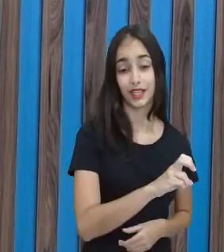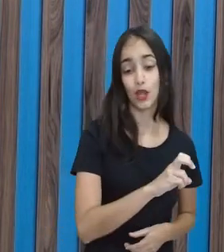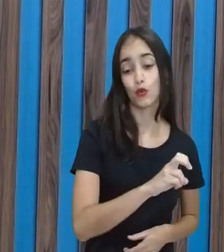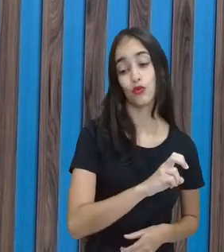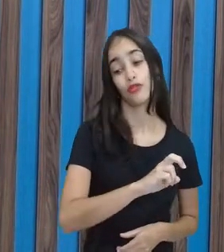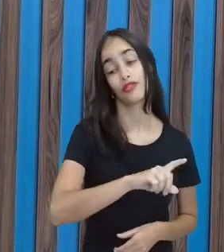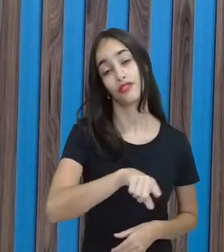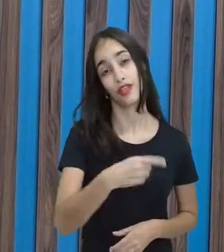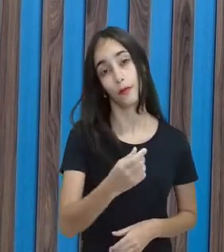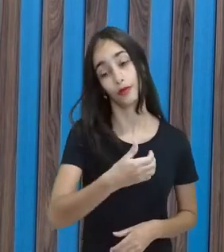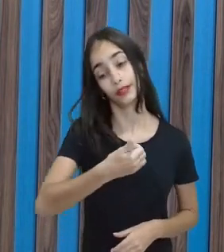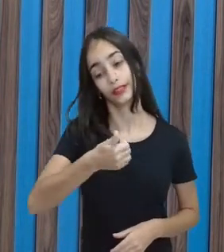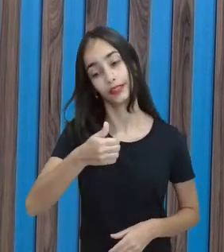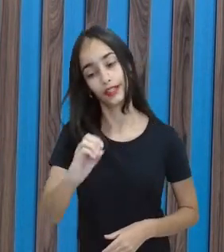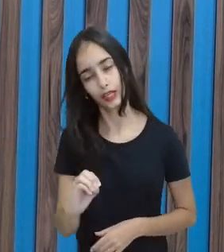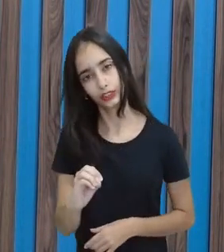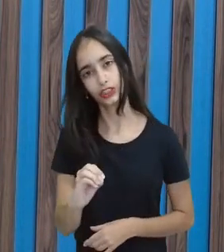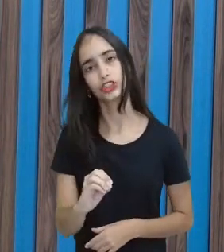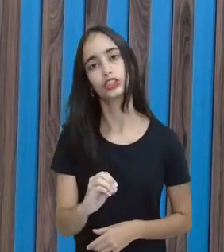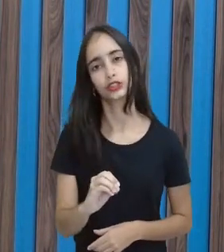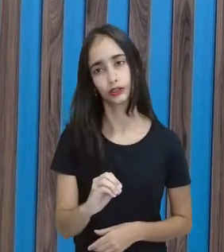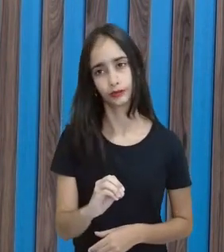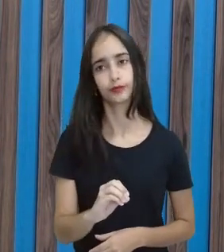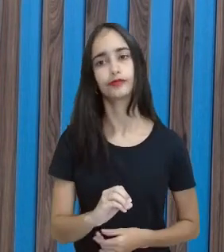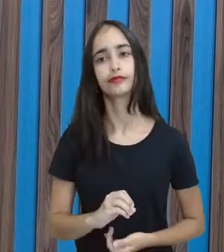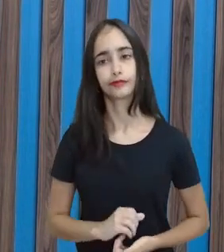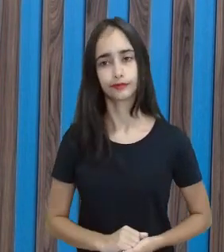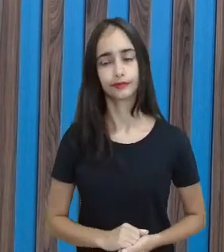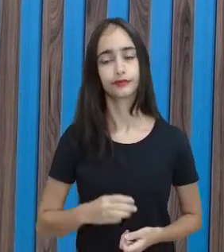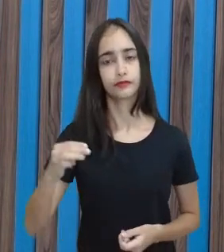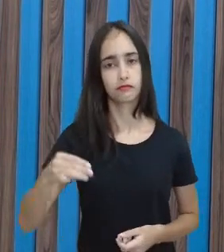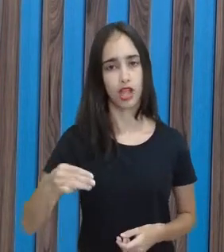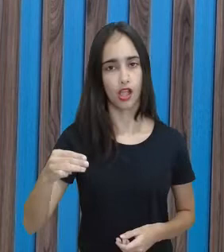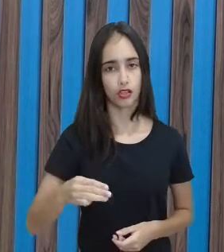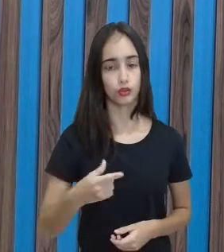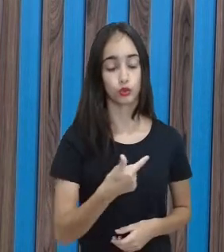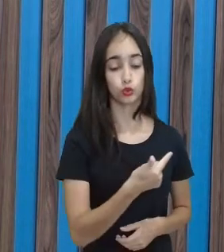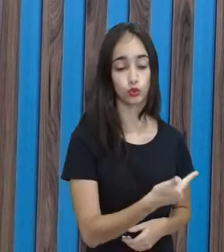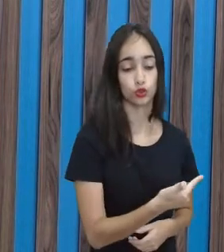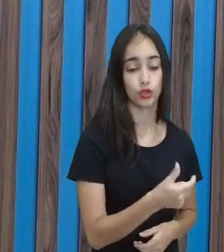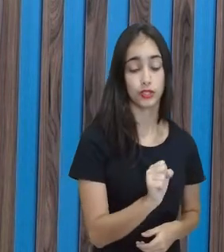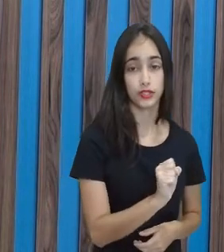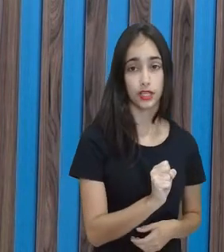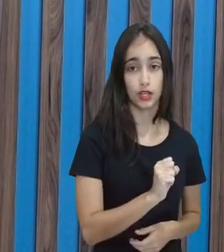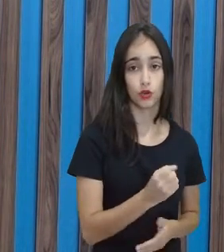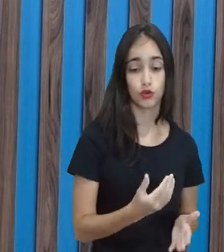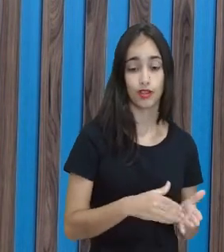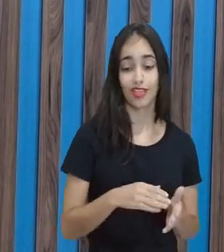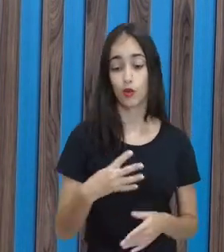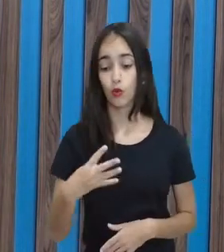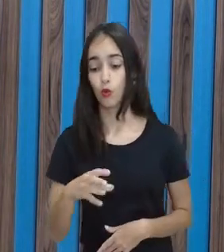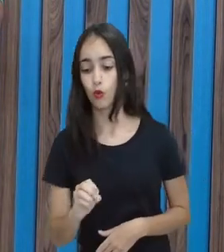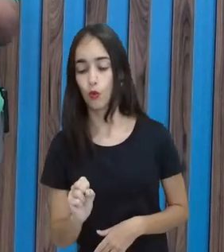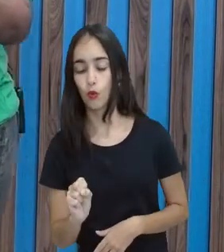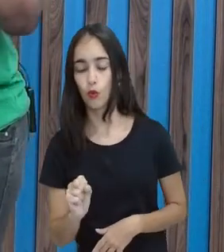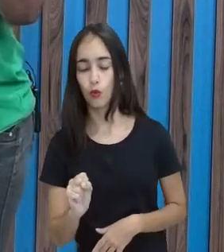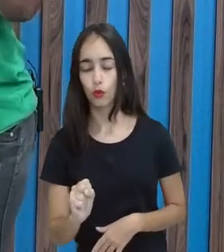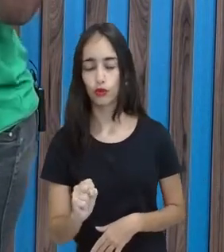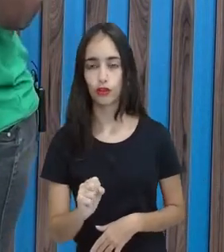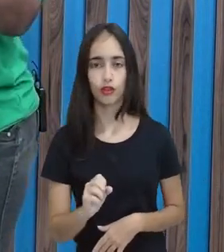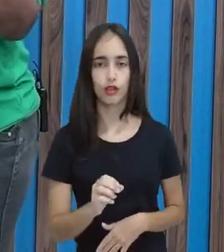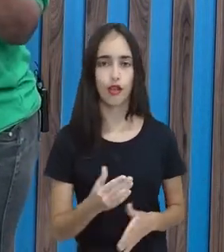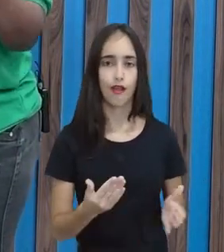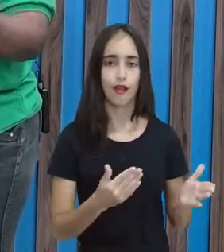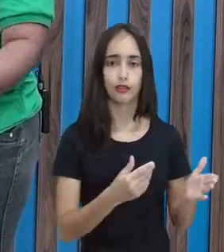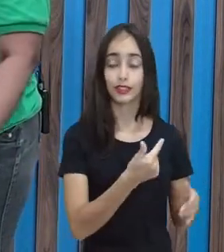para 10 metros, de 2 segundos passou para 4 segundos. Aí será o nosso